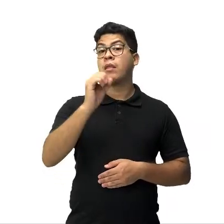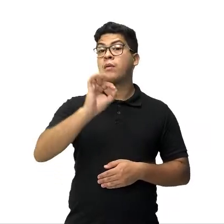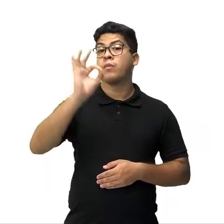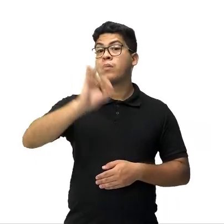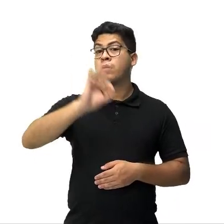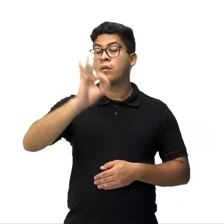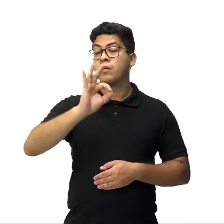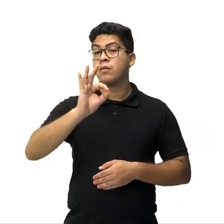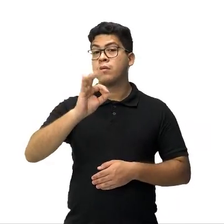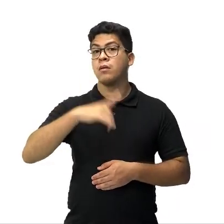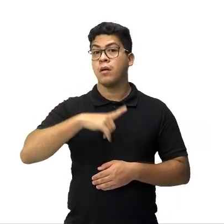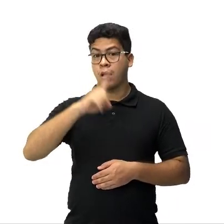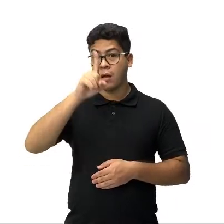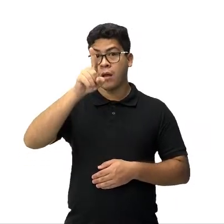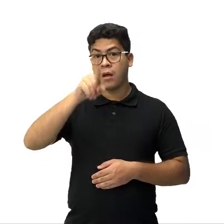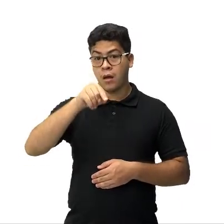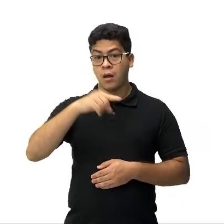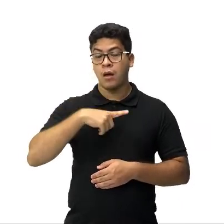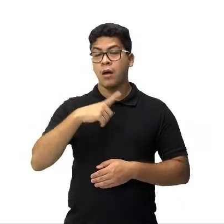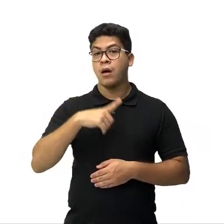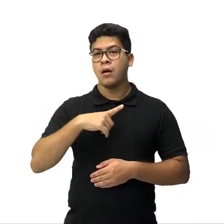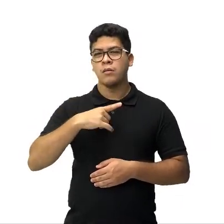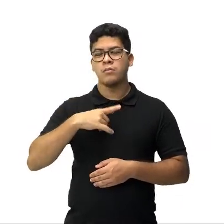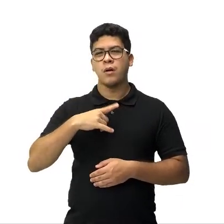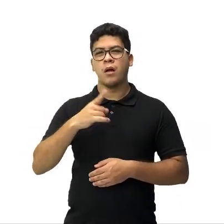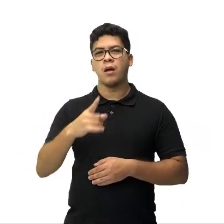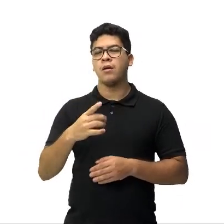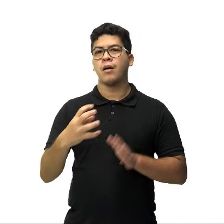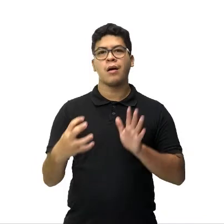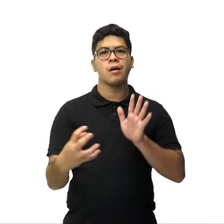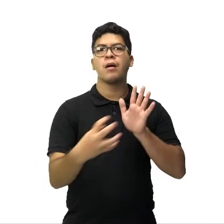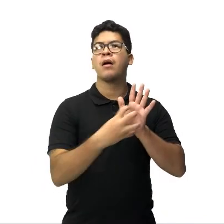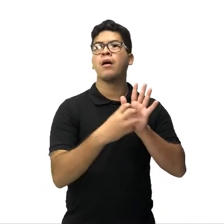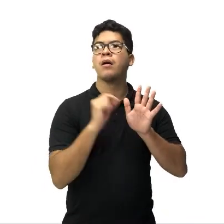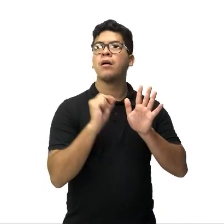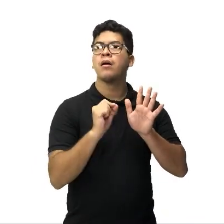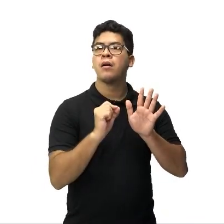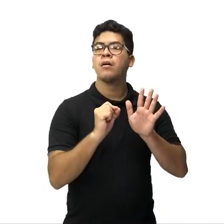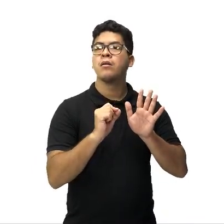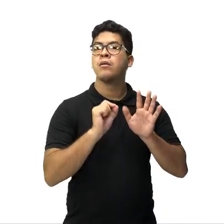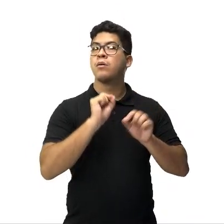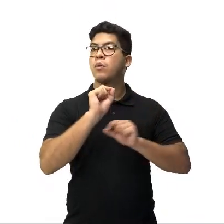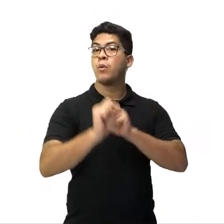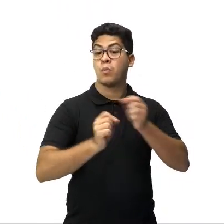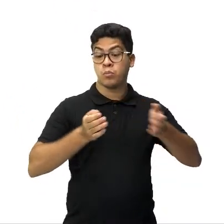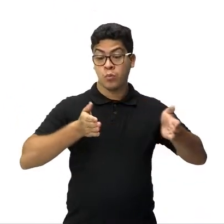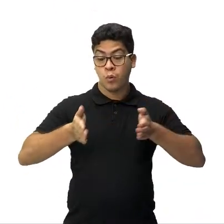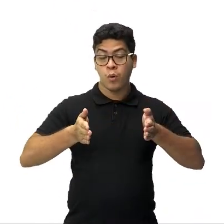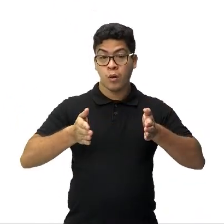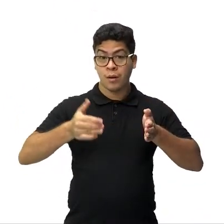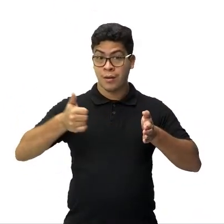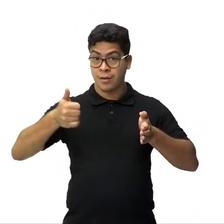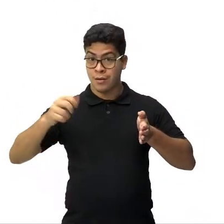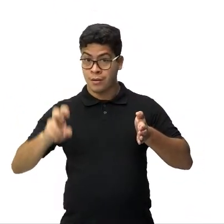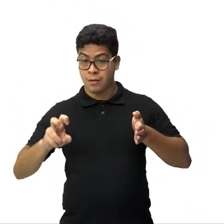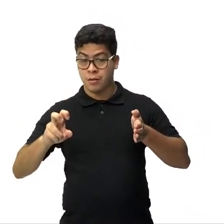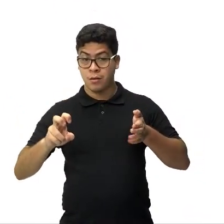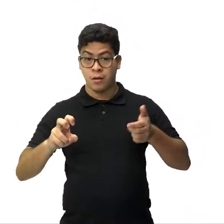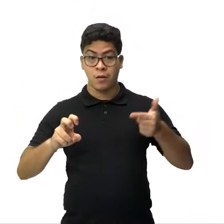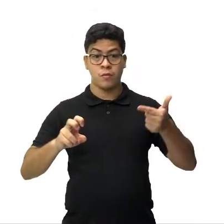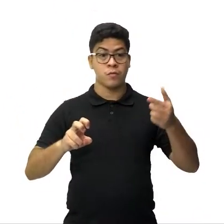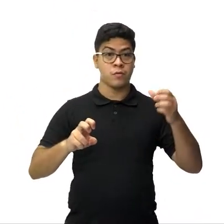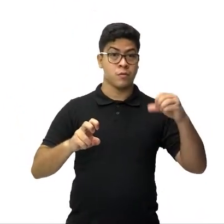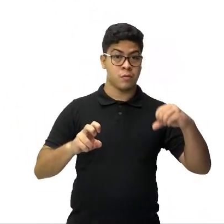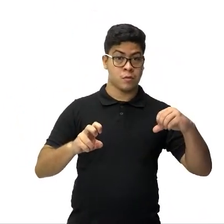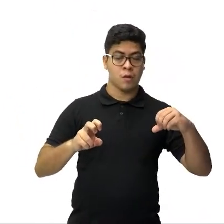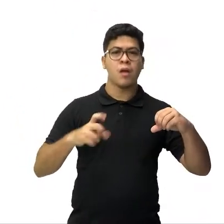casos notificados da epidemia de AIDS concentra-se no grupo de 15 a 29 anos, sendo a transmissão sexual